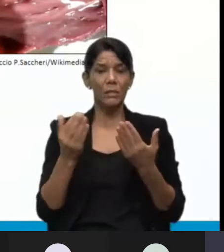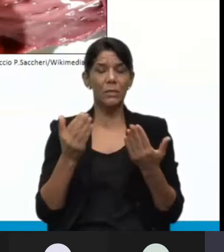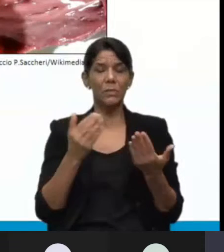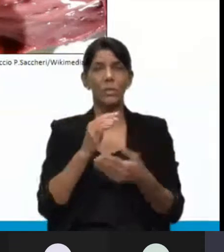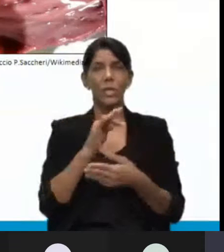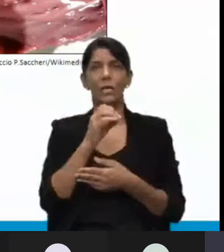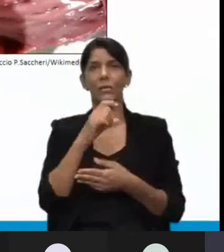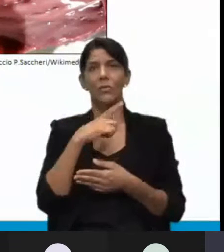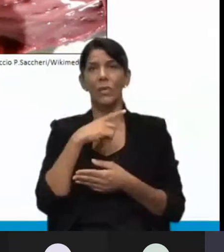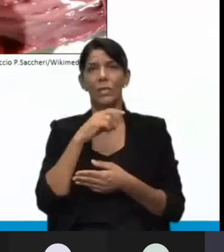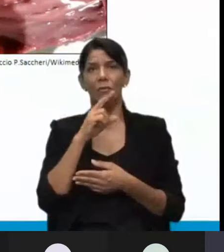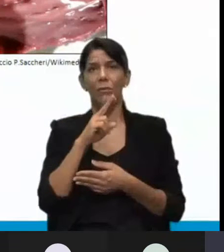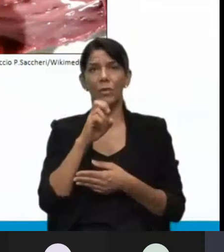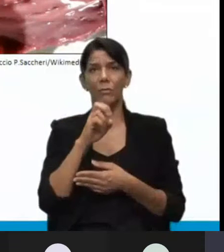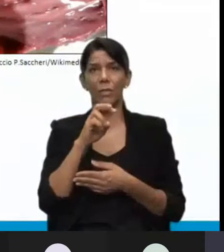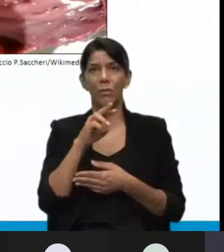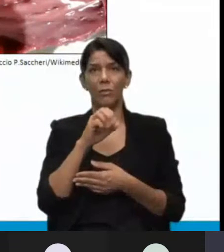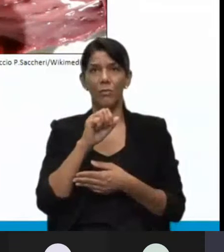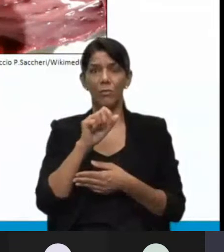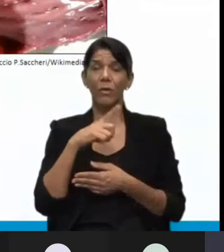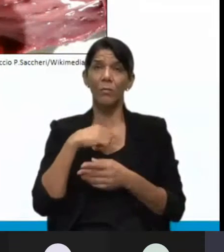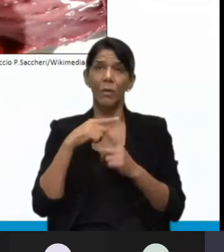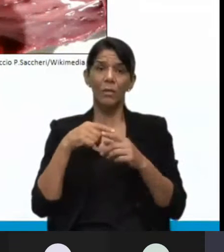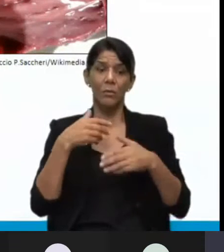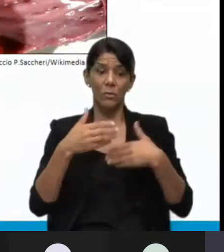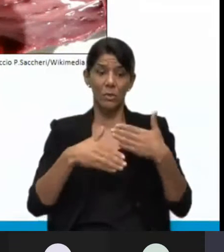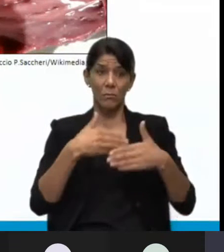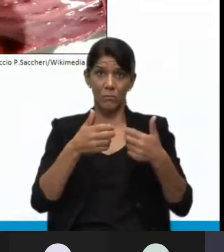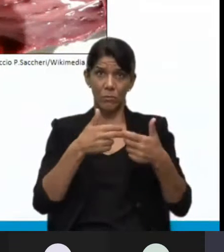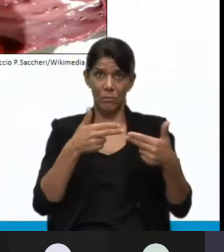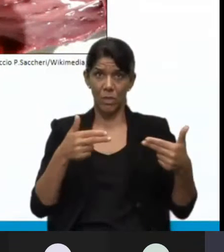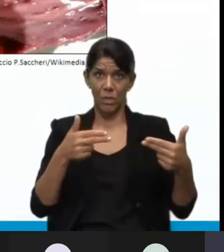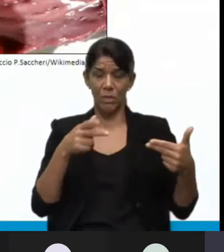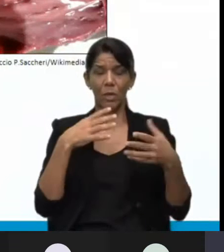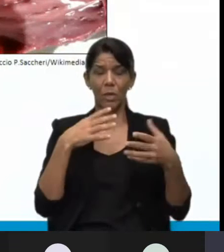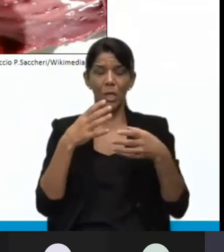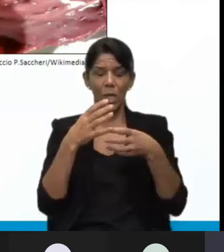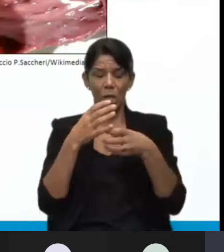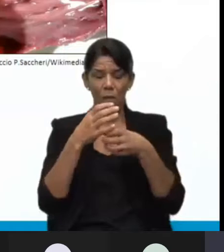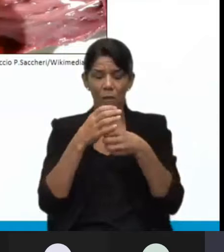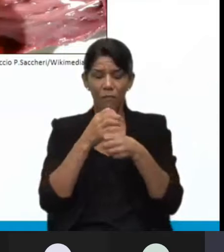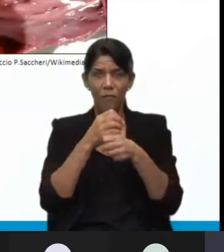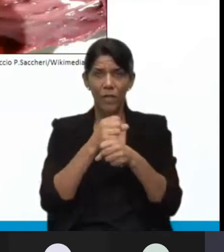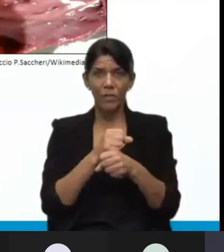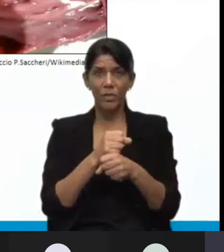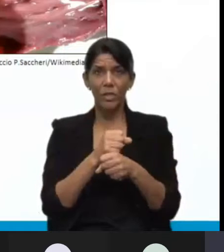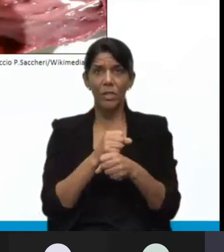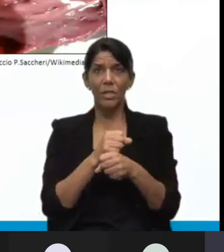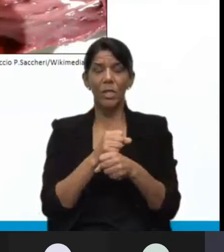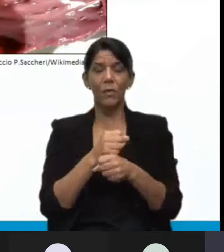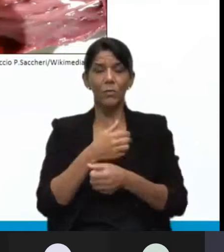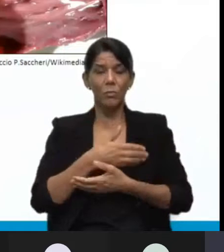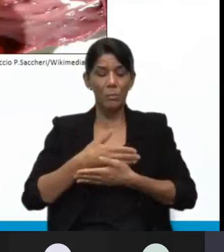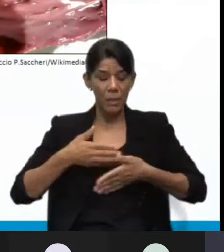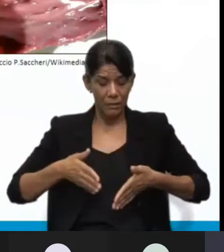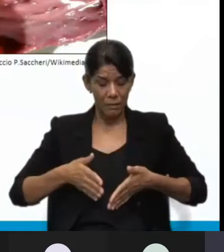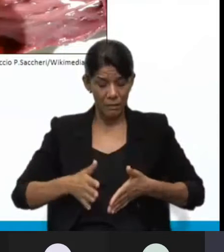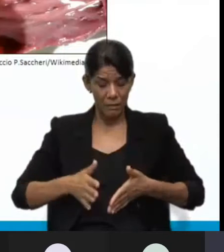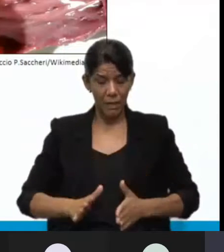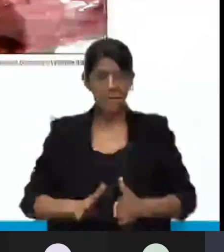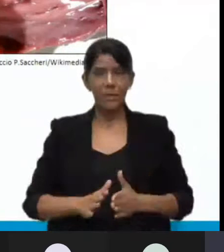esses dois átrios, que é esse forame oval. Mas, com o desenvolvimento, né, ele fecha assim que o bebê